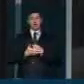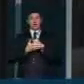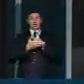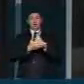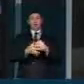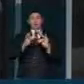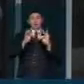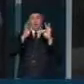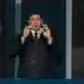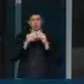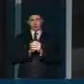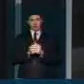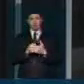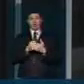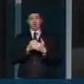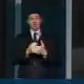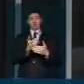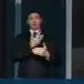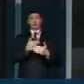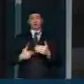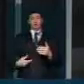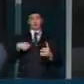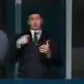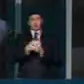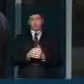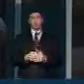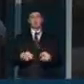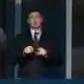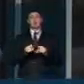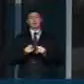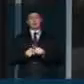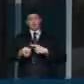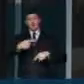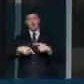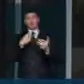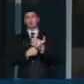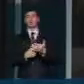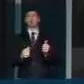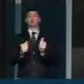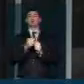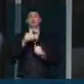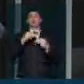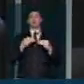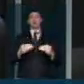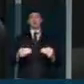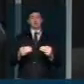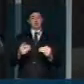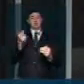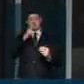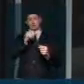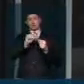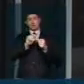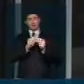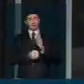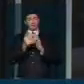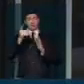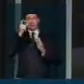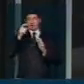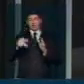tecnológico, de apoio às compras governamentais, de articulação com os ministérios para fazer com que valham os interesses